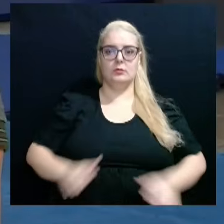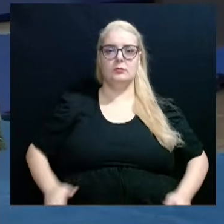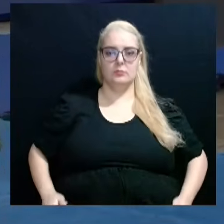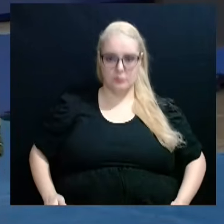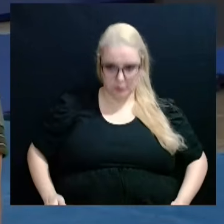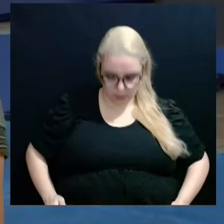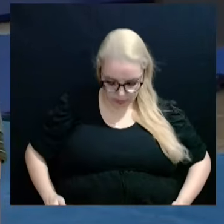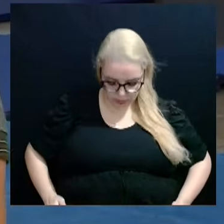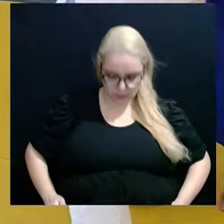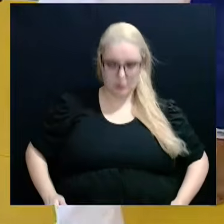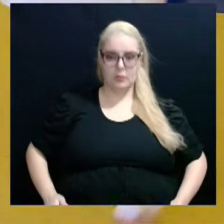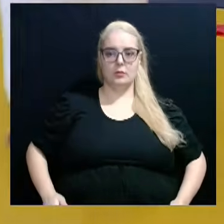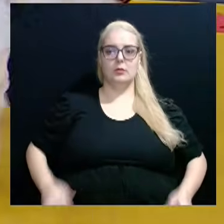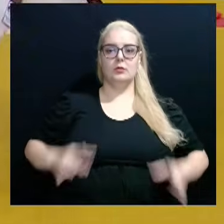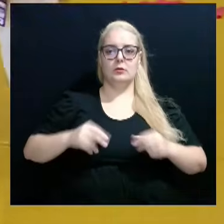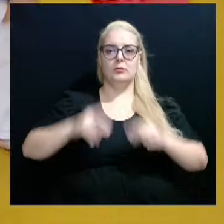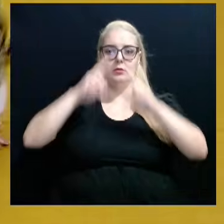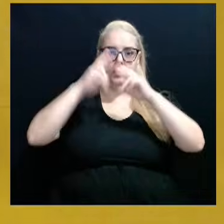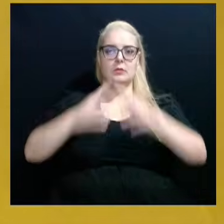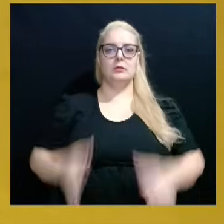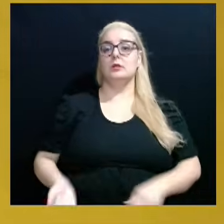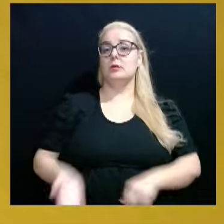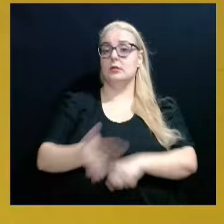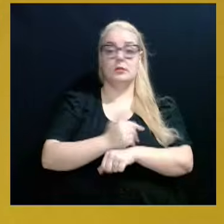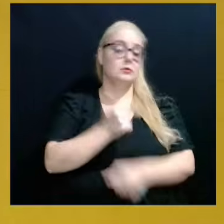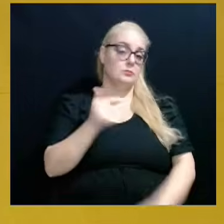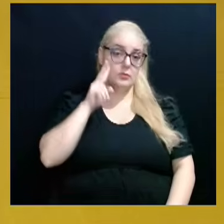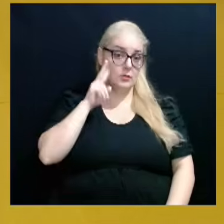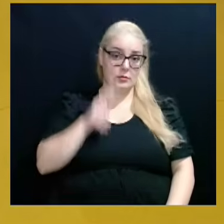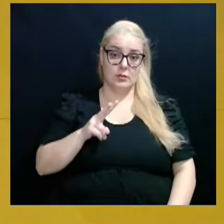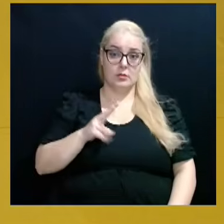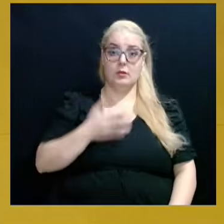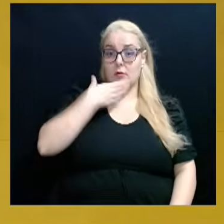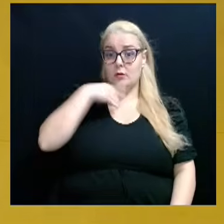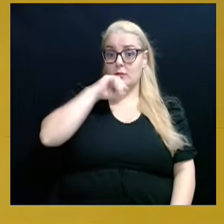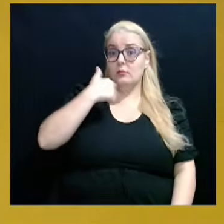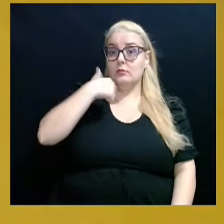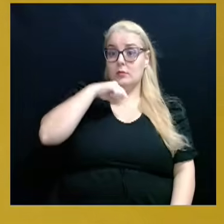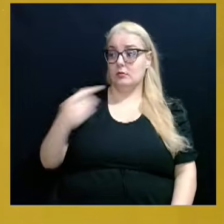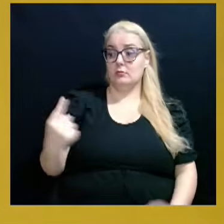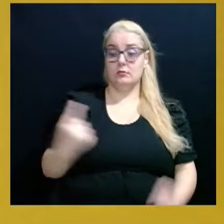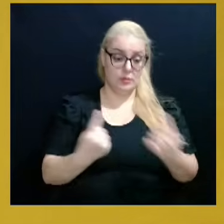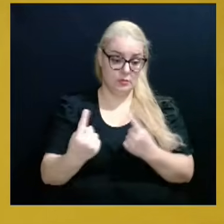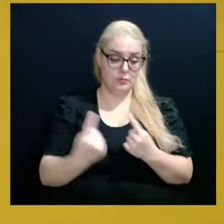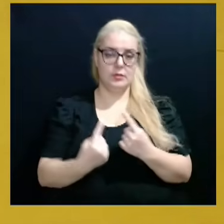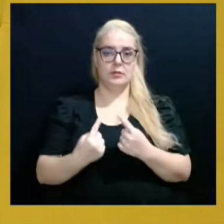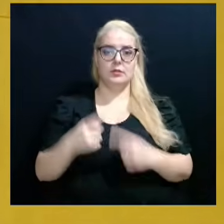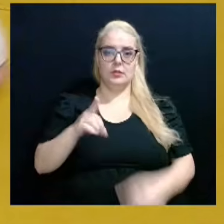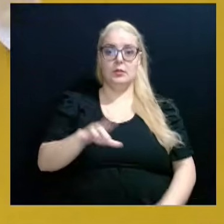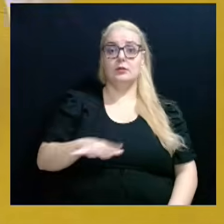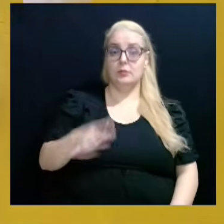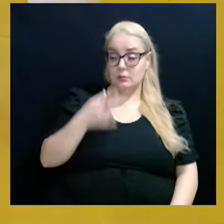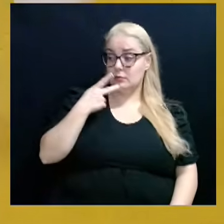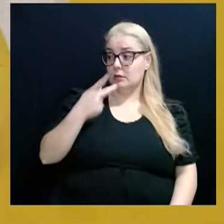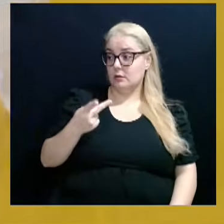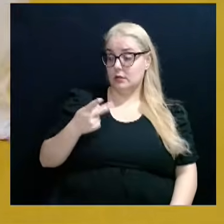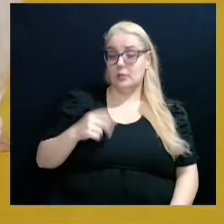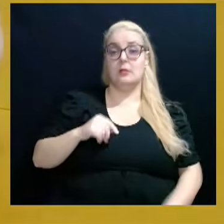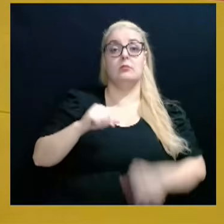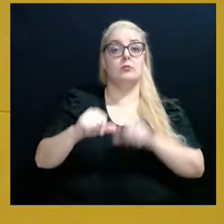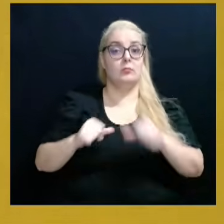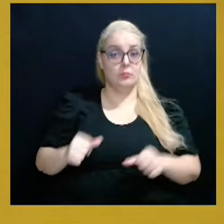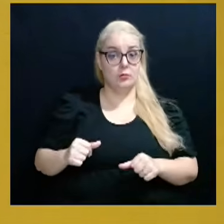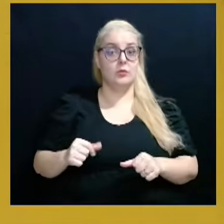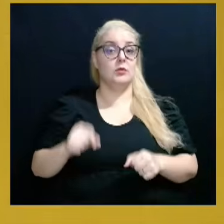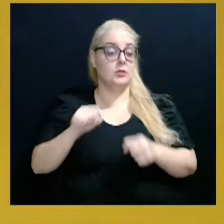respeito, coisas que antes a gente não via. Os pais vieram até nós da diretoria para poder relatar a mudança que aquilo fez na